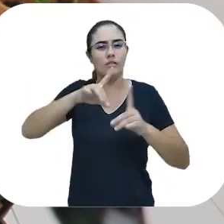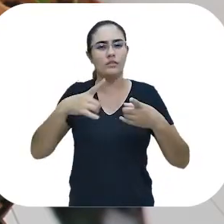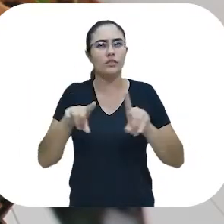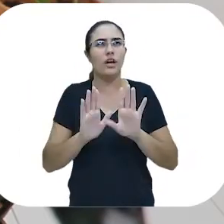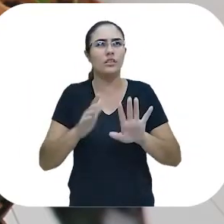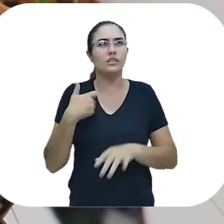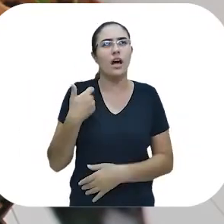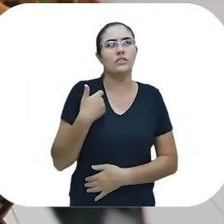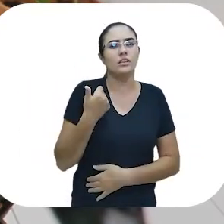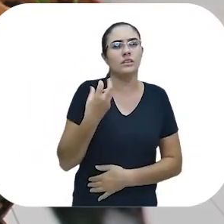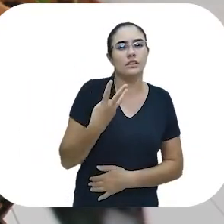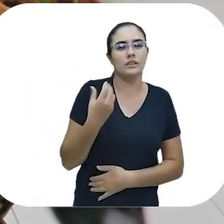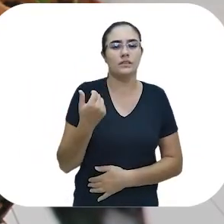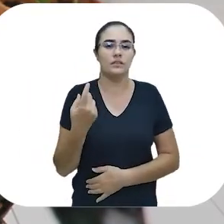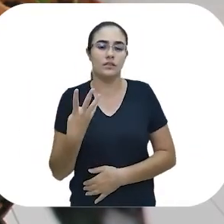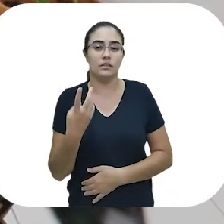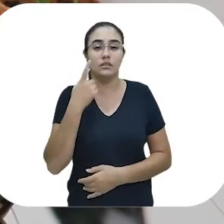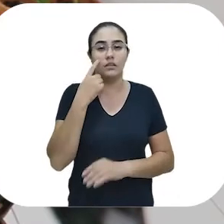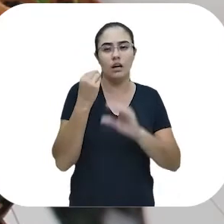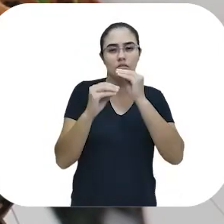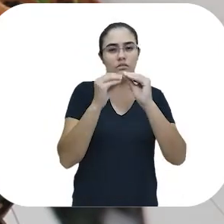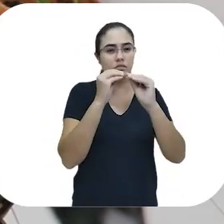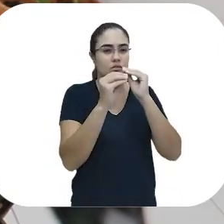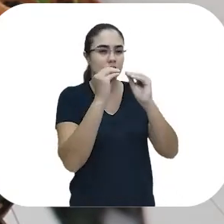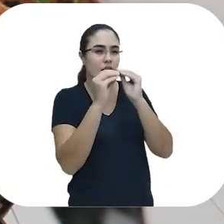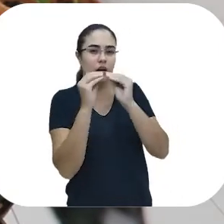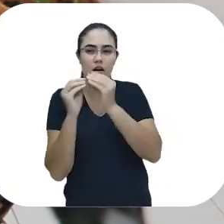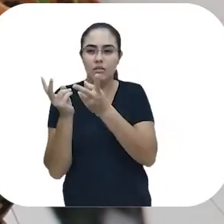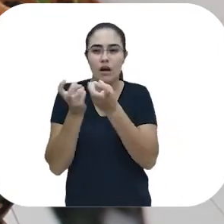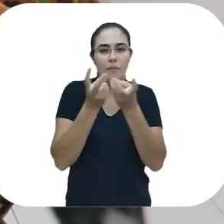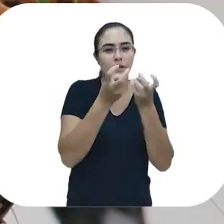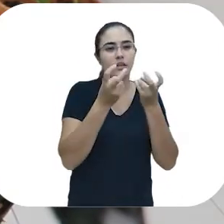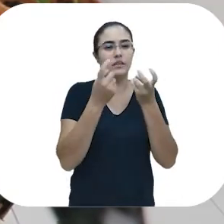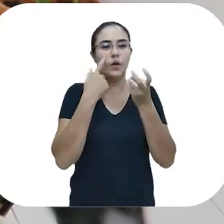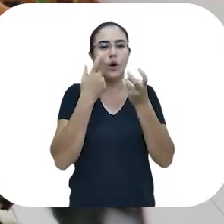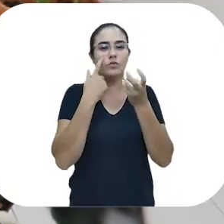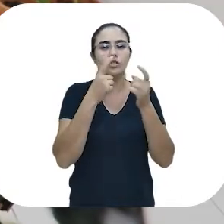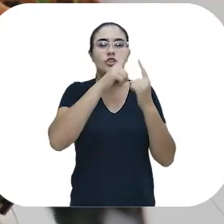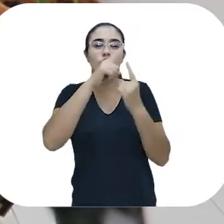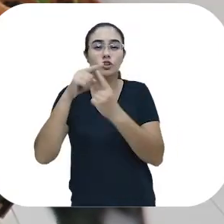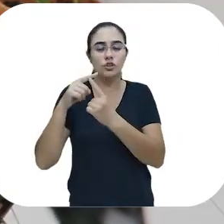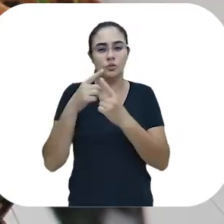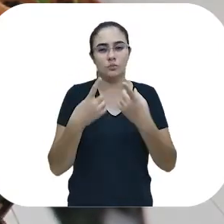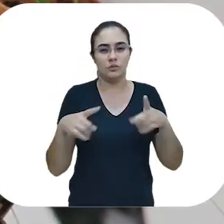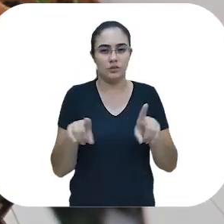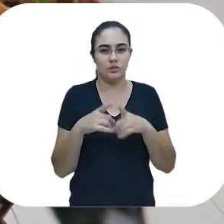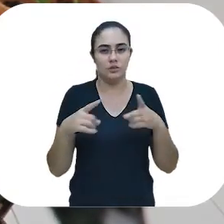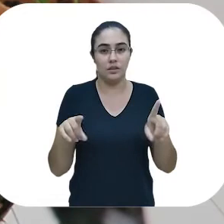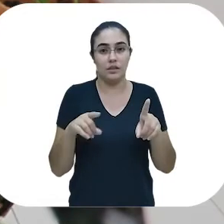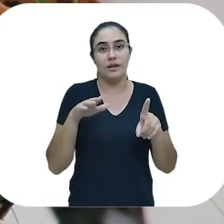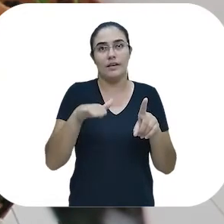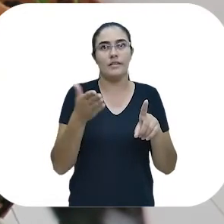vendo algumas novelas e ficava vendo outro repertório, né? Lembro que nesse tempo rádio e novela